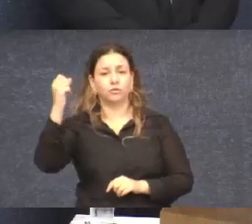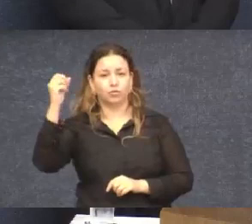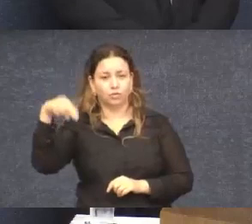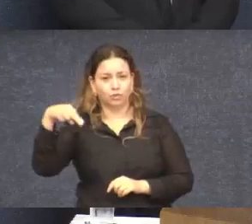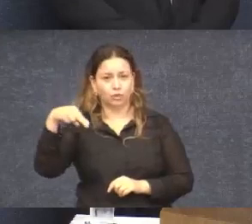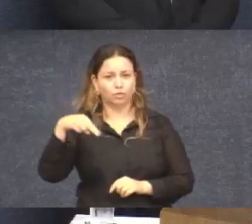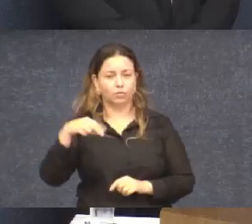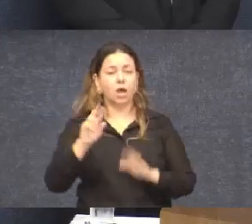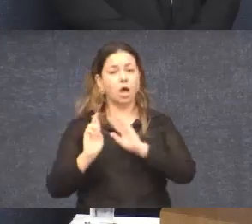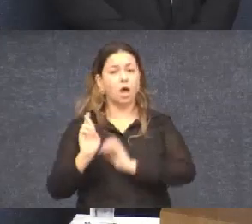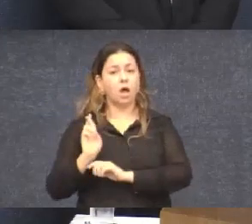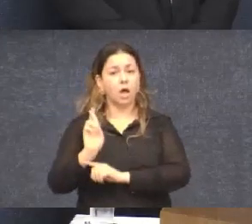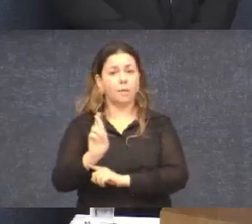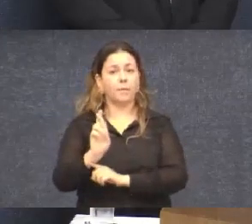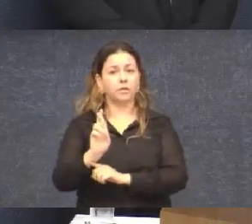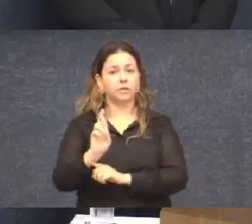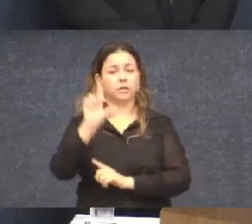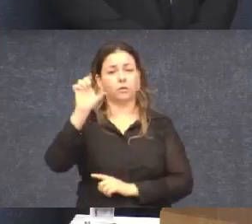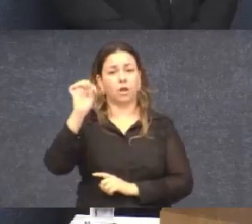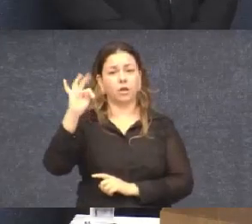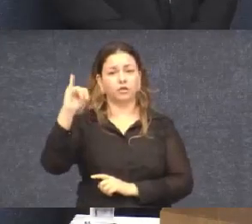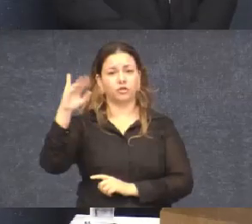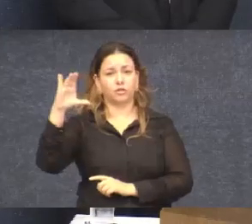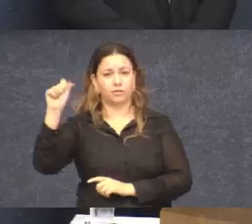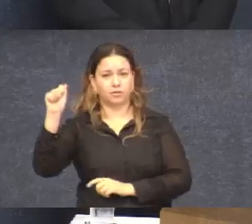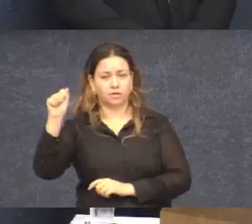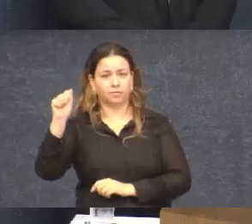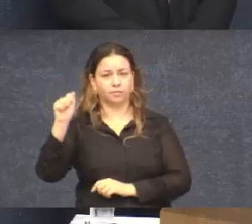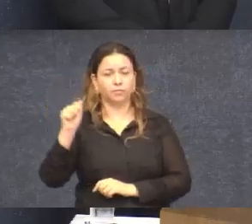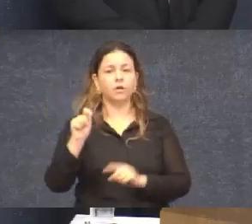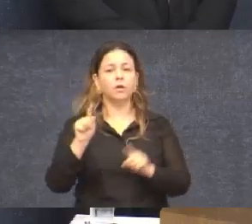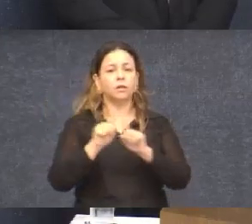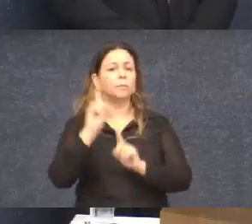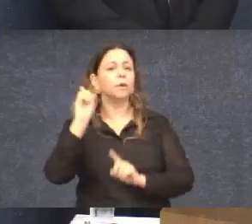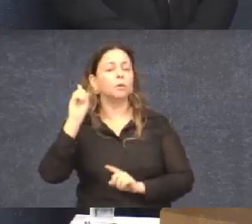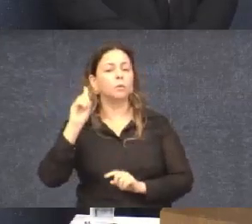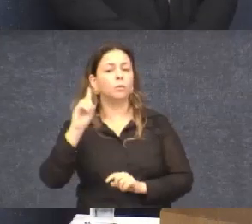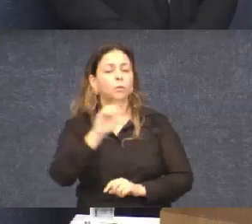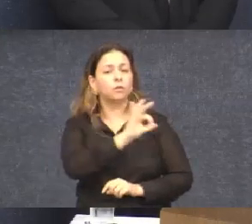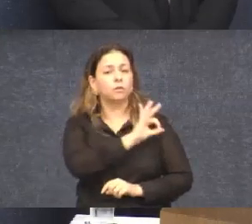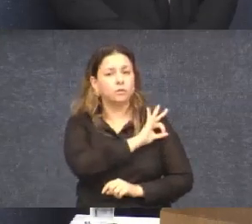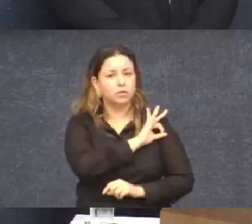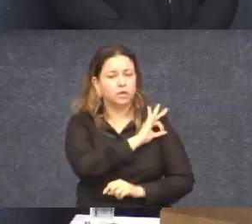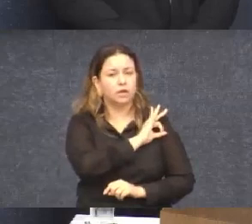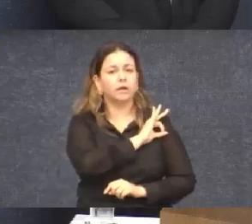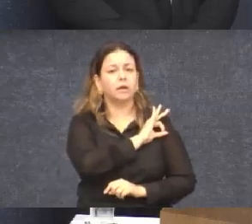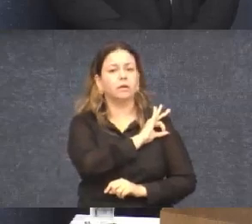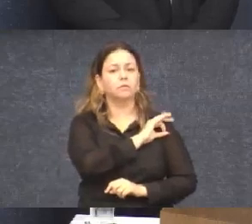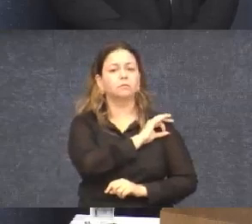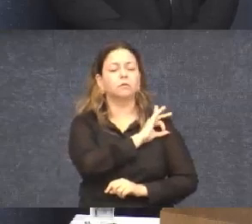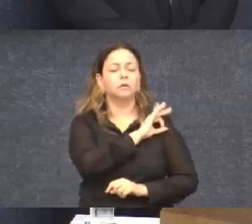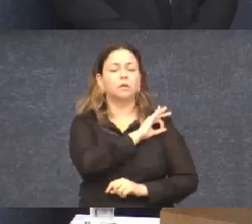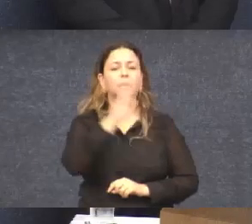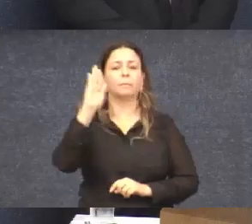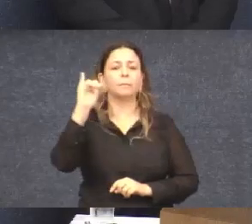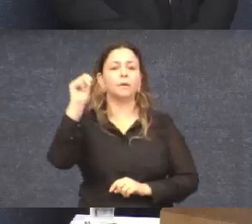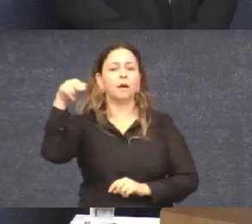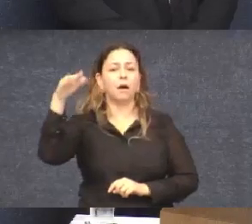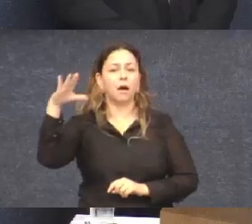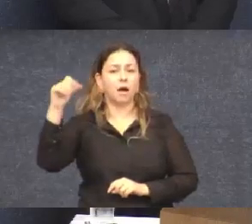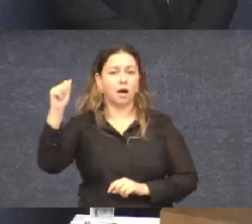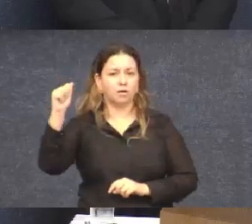querida delegada-geral Letícia Batista Gamboge, o delegado de Polícia Civil, a delegada, né, de Polícia Civil, Bianca Santos